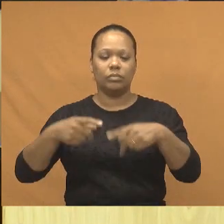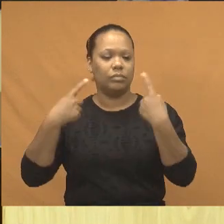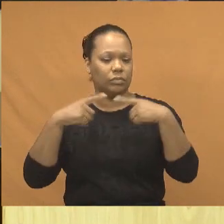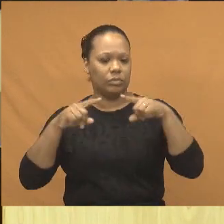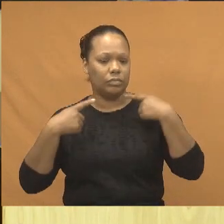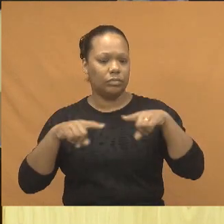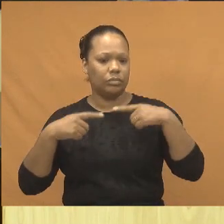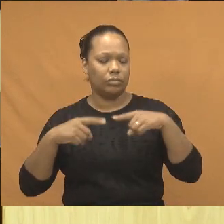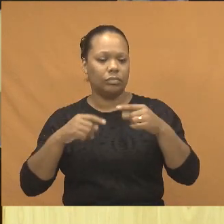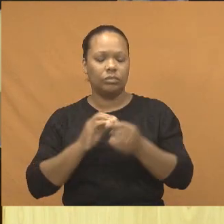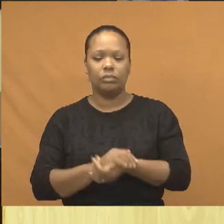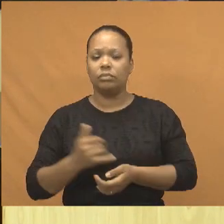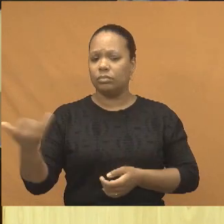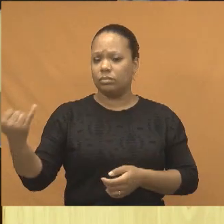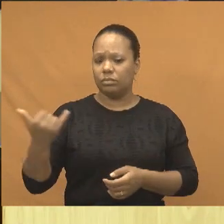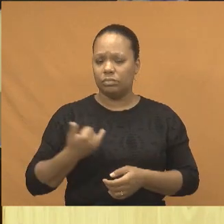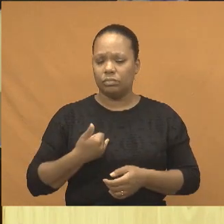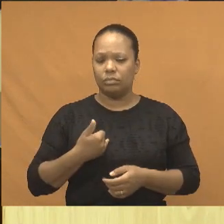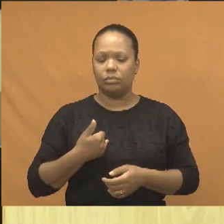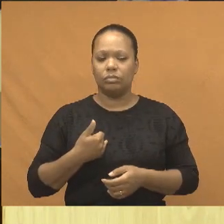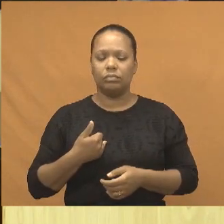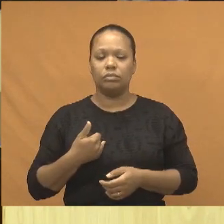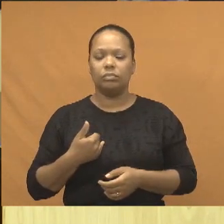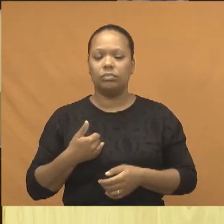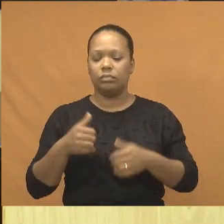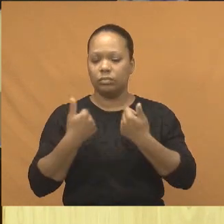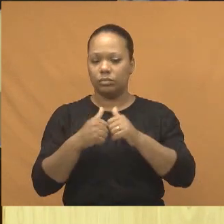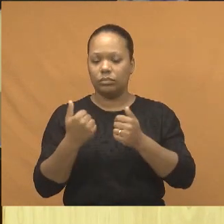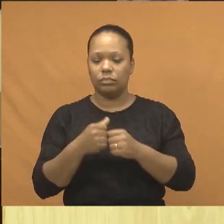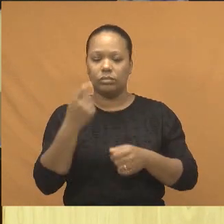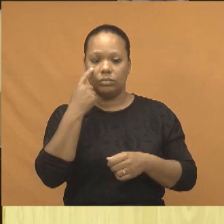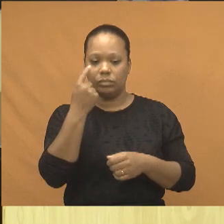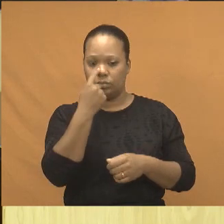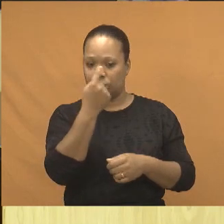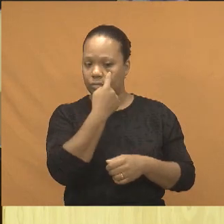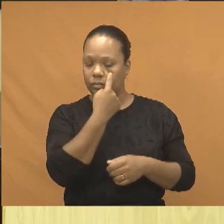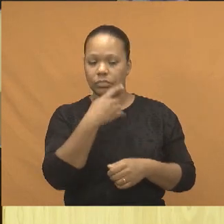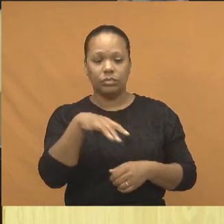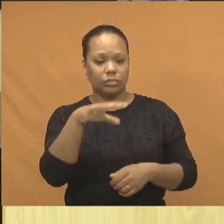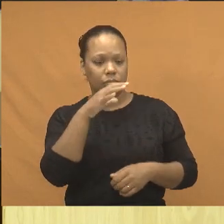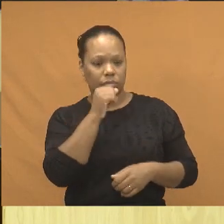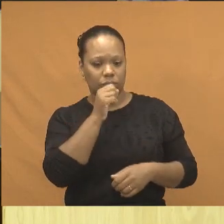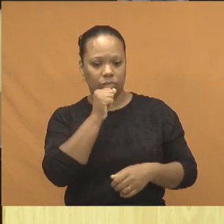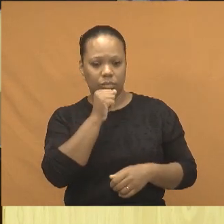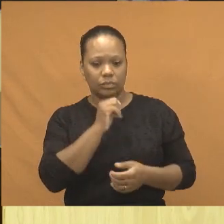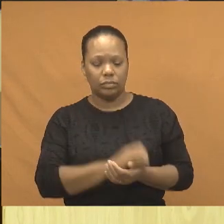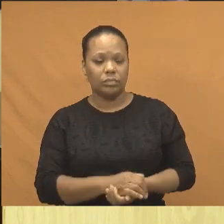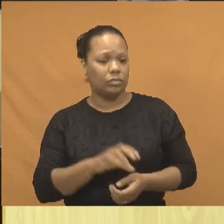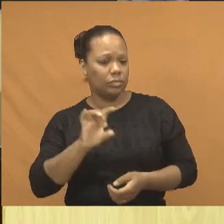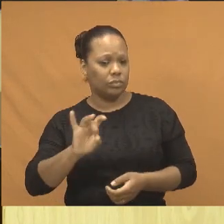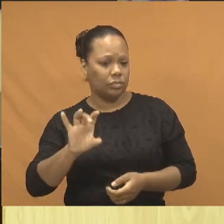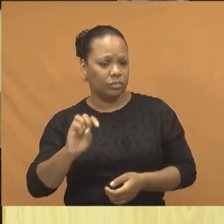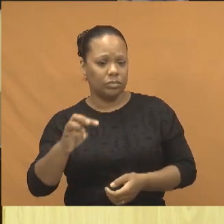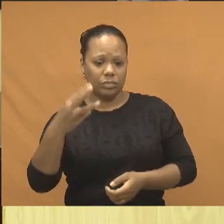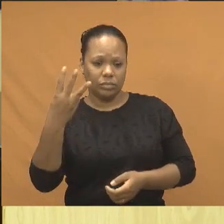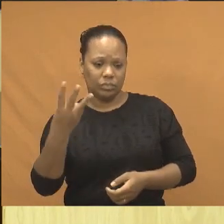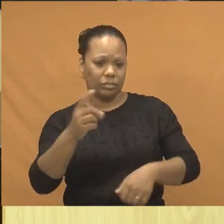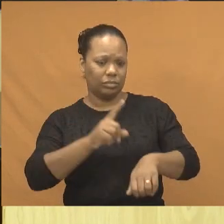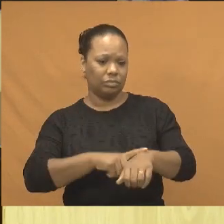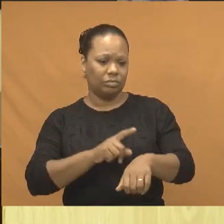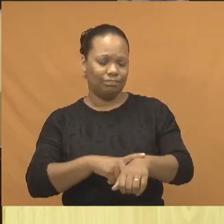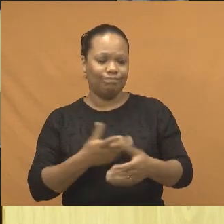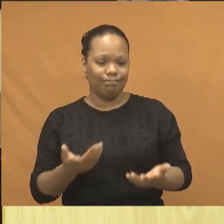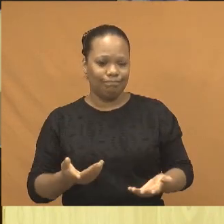Azul, os quais nos relataram que a linha Parque Meia Lua, via Lagoa Azul, aos sábados, possui somente 3 horários e, desta